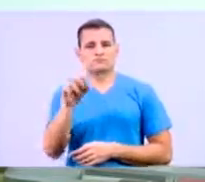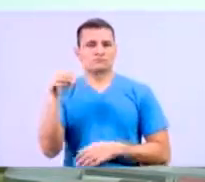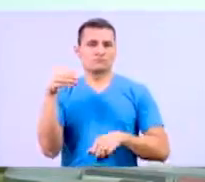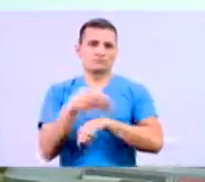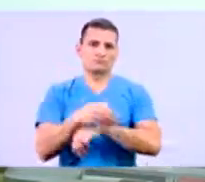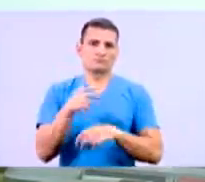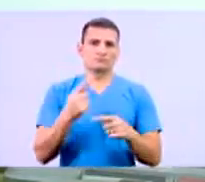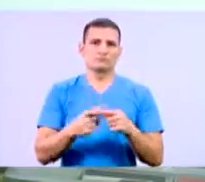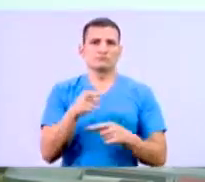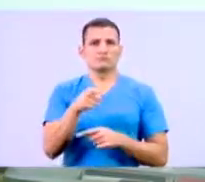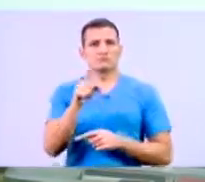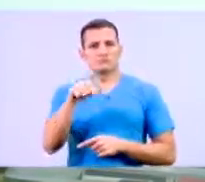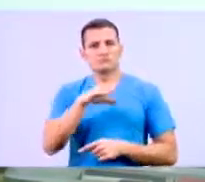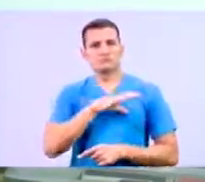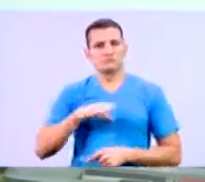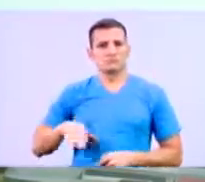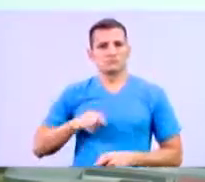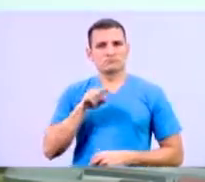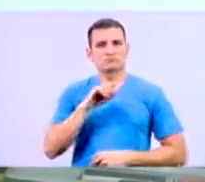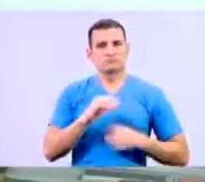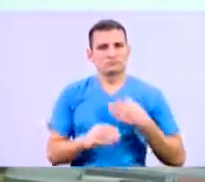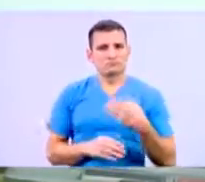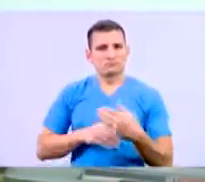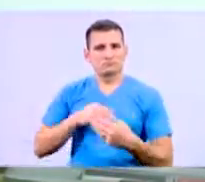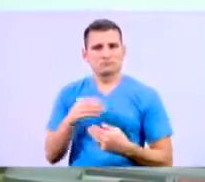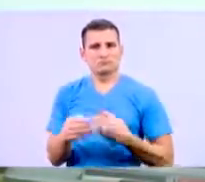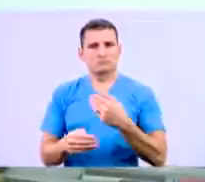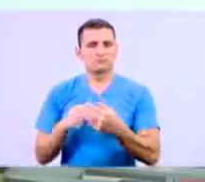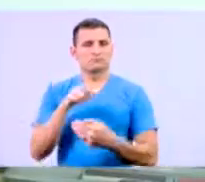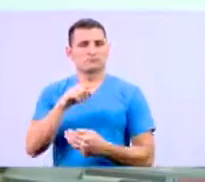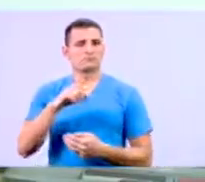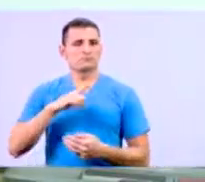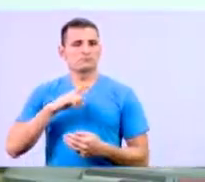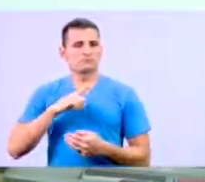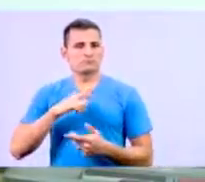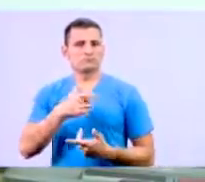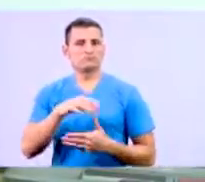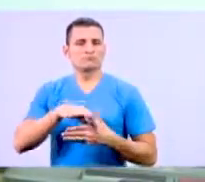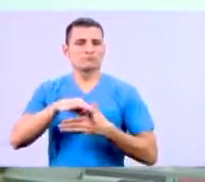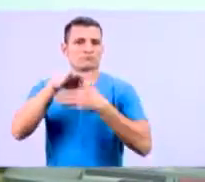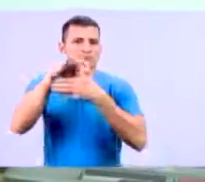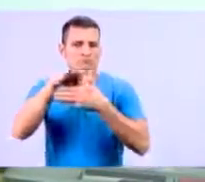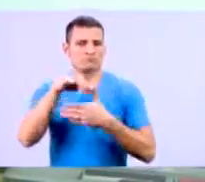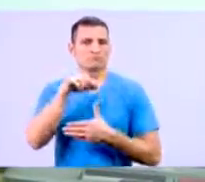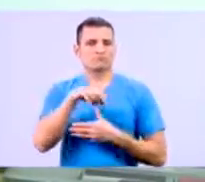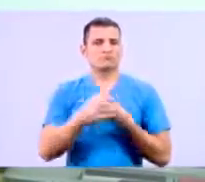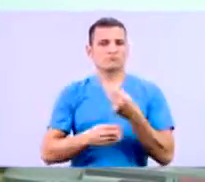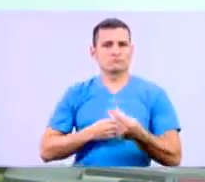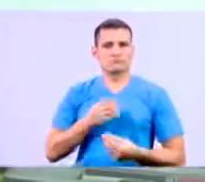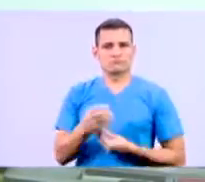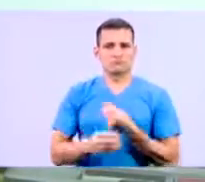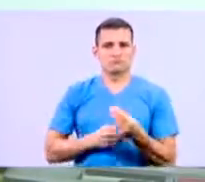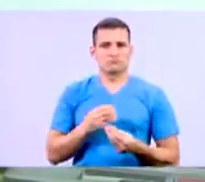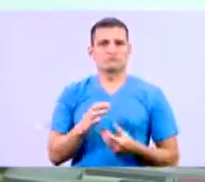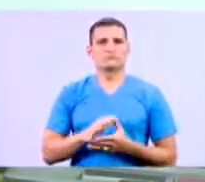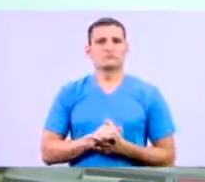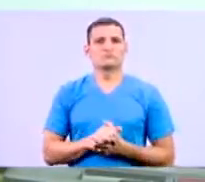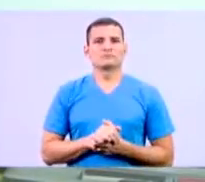que coordena todo esse processo aí, ele que está à frente de como